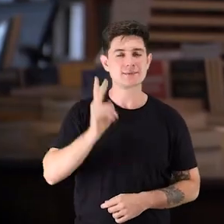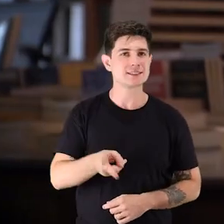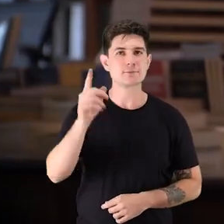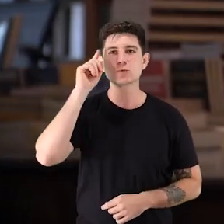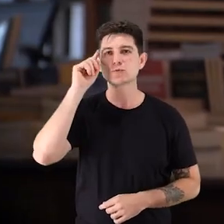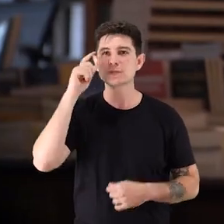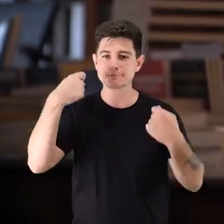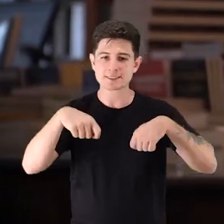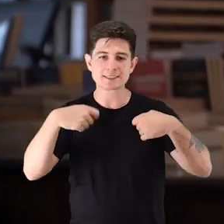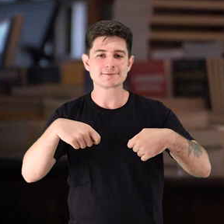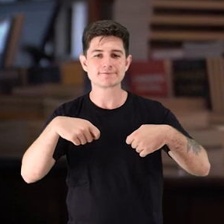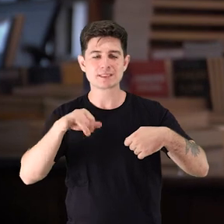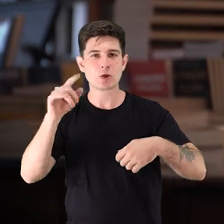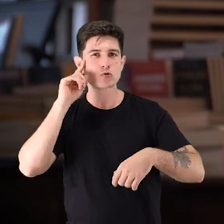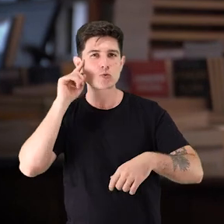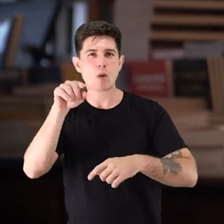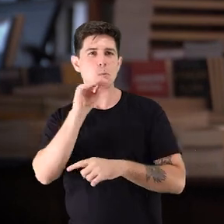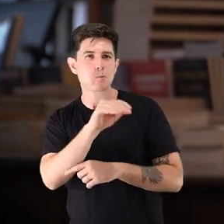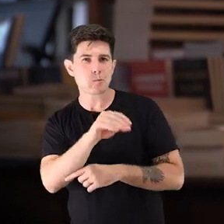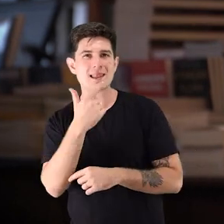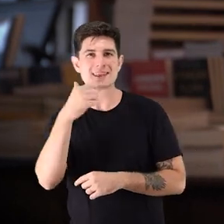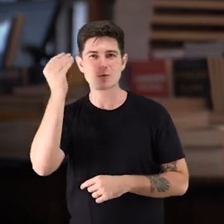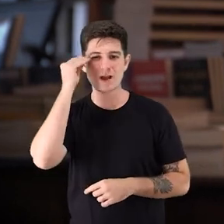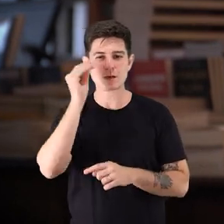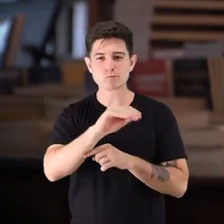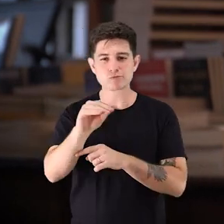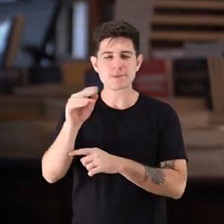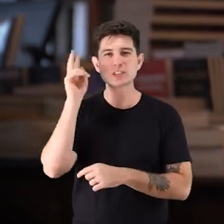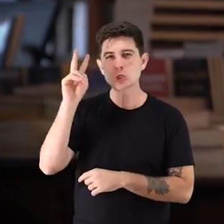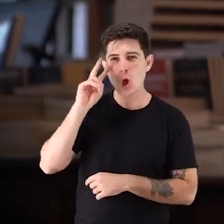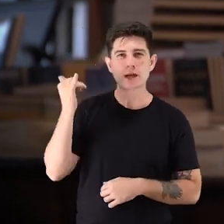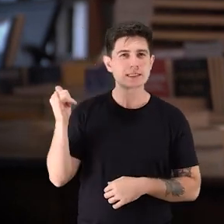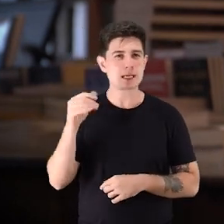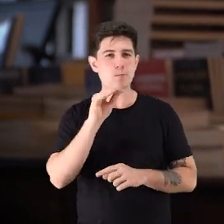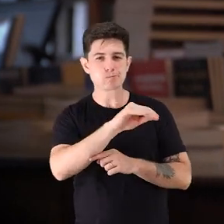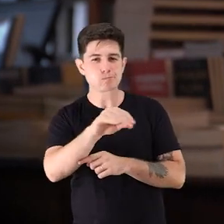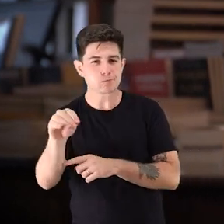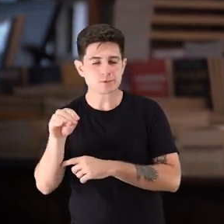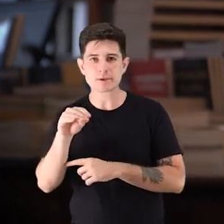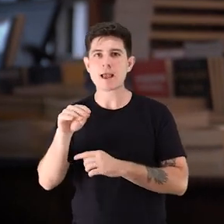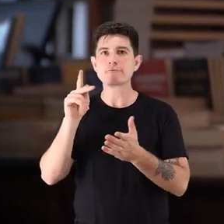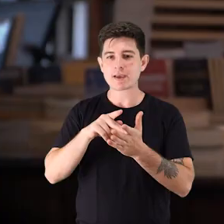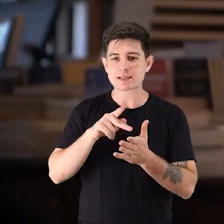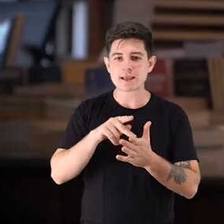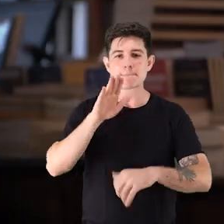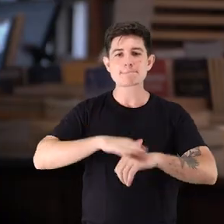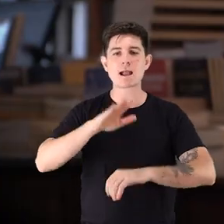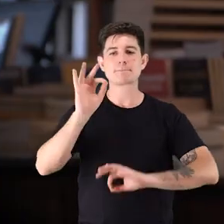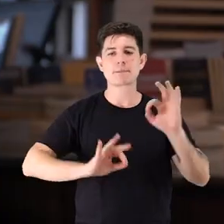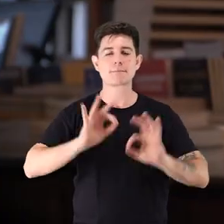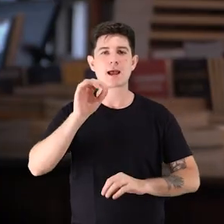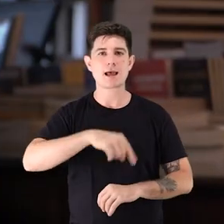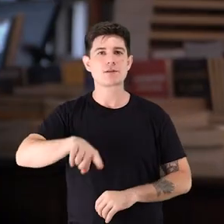e alunos. Deem banhos diários. Quanto mais banhos diários de linguagem, narrativa, de histórias,